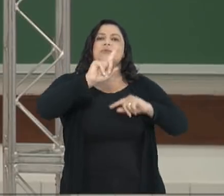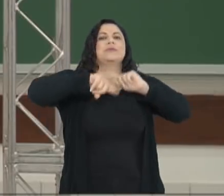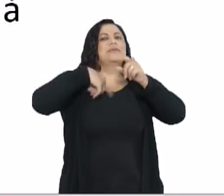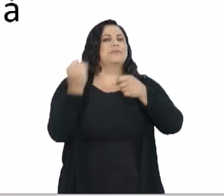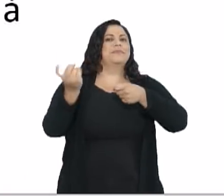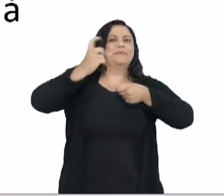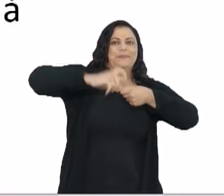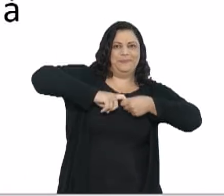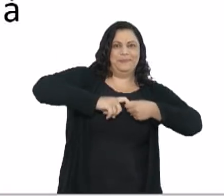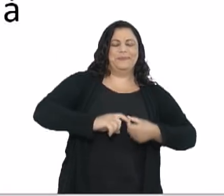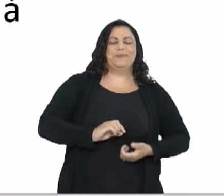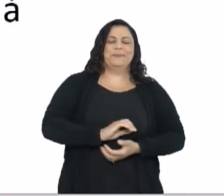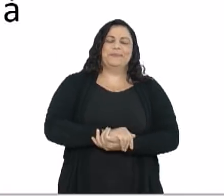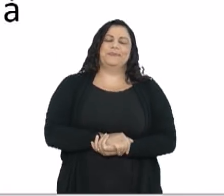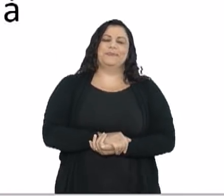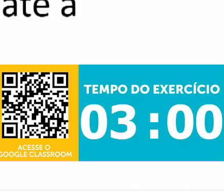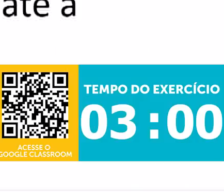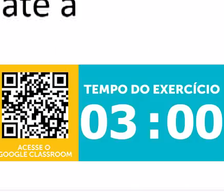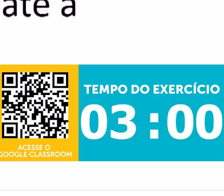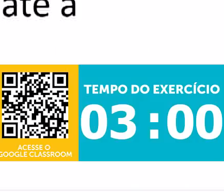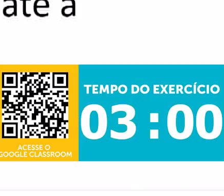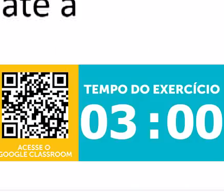correção.